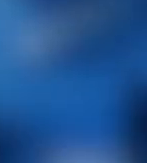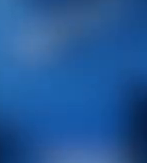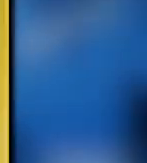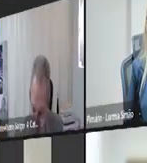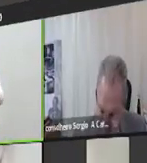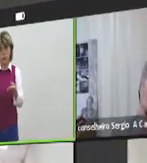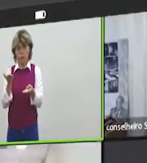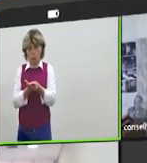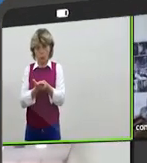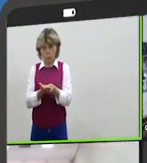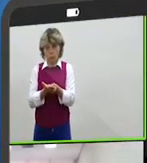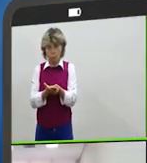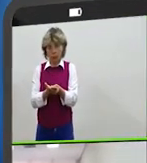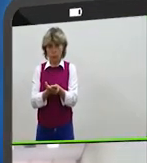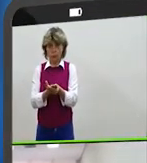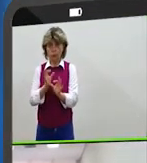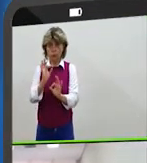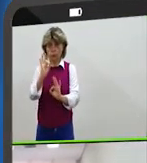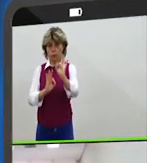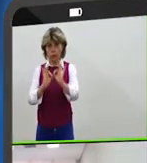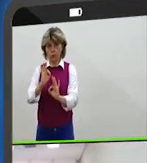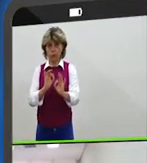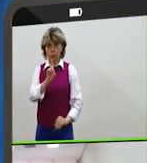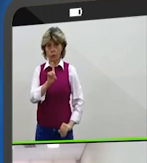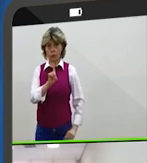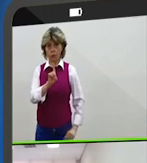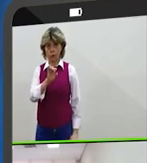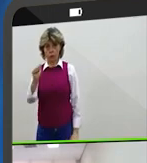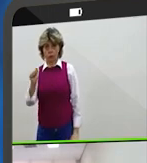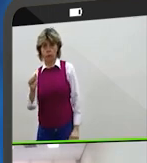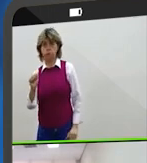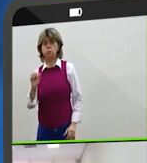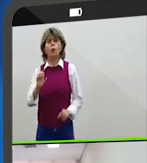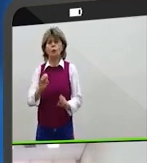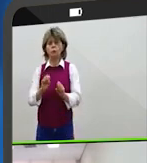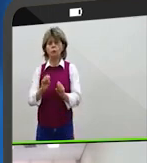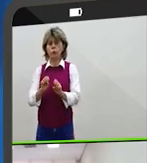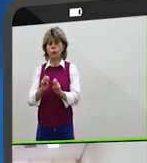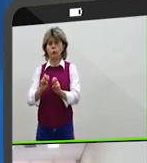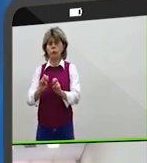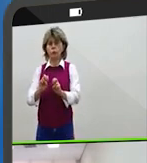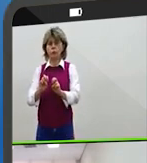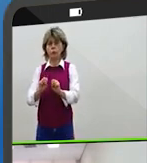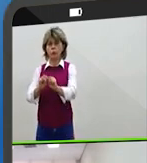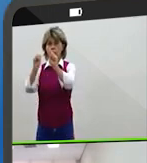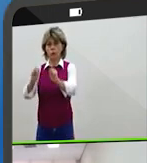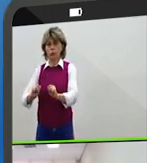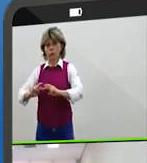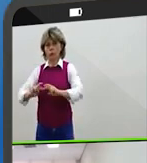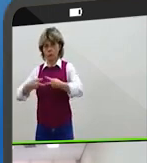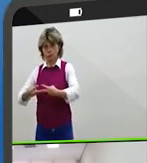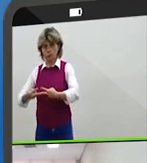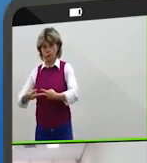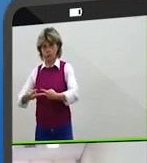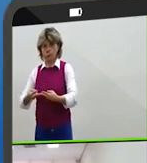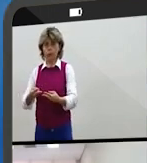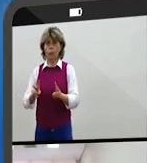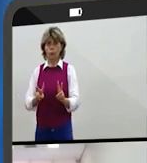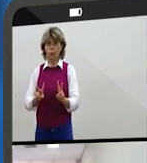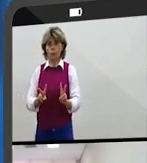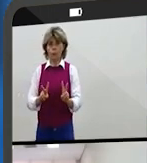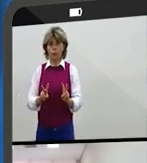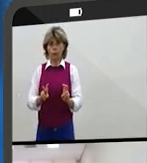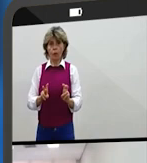de Adelândia, Ouro Verde, Córrego do Ouro, Sanclerlândia, Campos Belos, Rianápolis e Santa Isabel